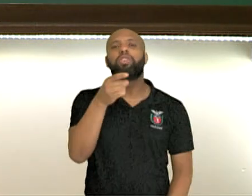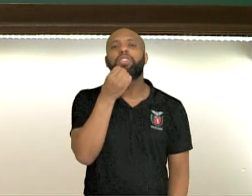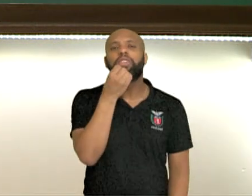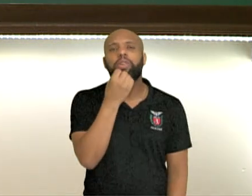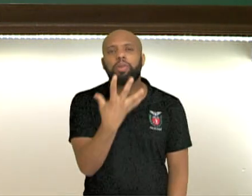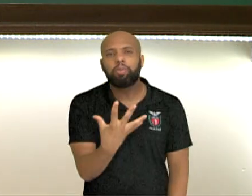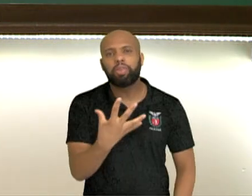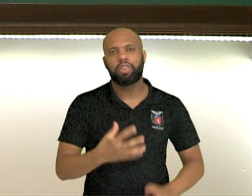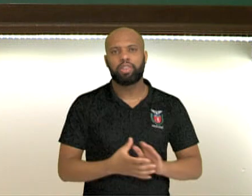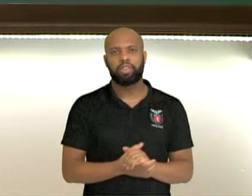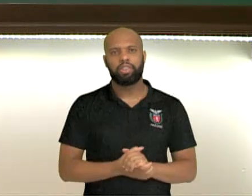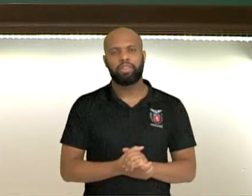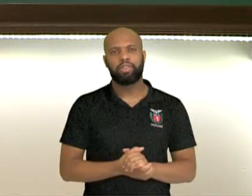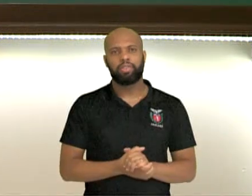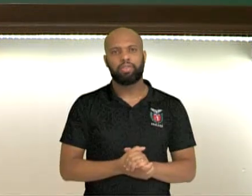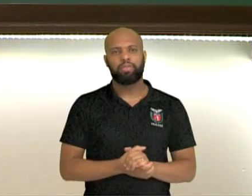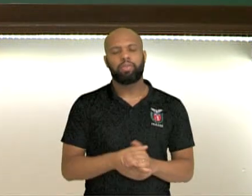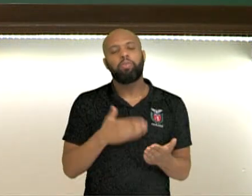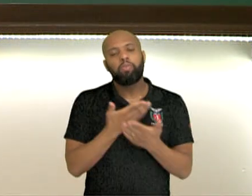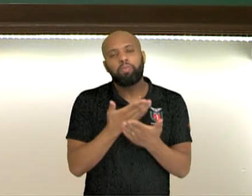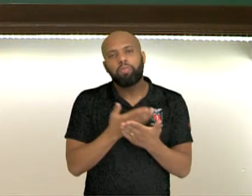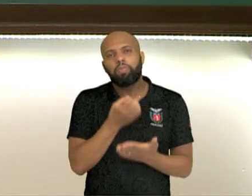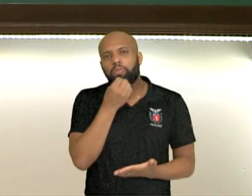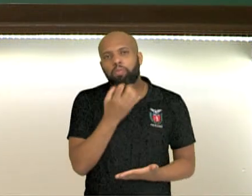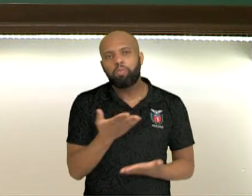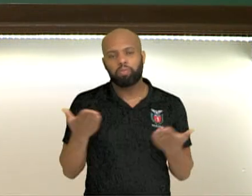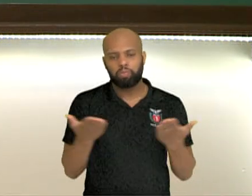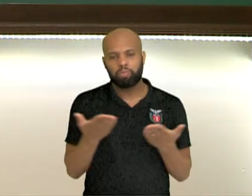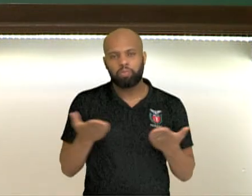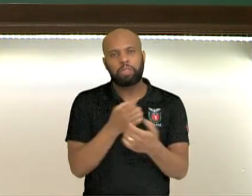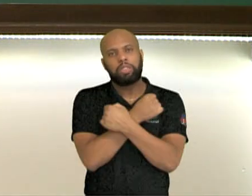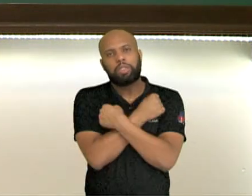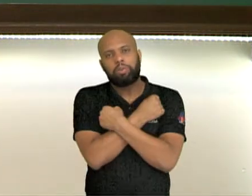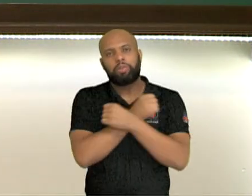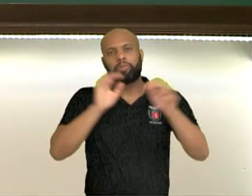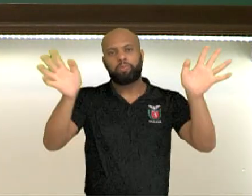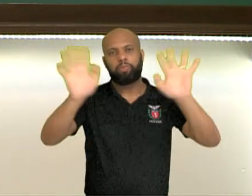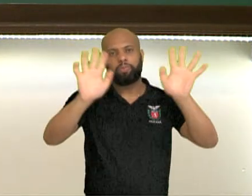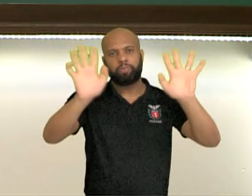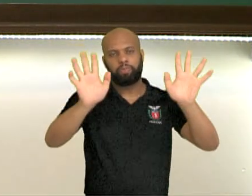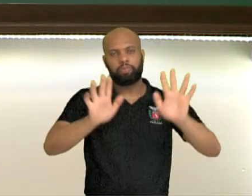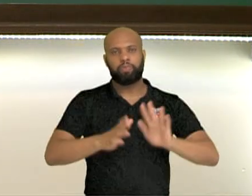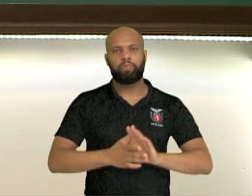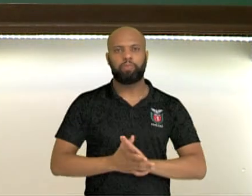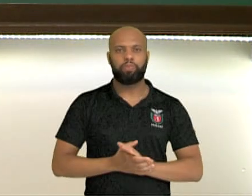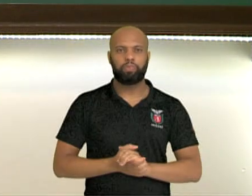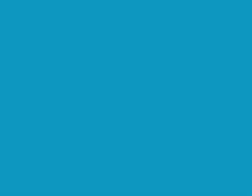bem, né? Tomara que tenha sido bacana a aula de hoje. Fiquem bem, um grande abraço aí, até a próxima.